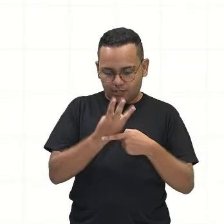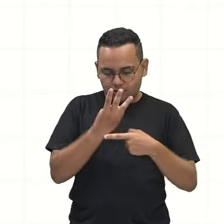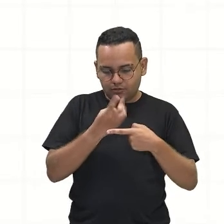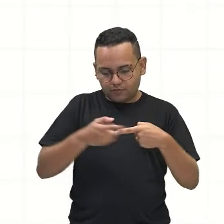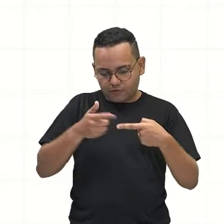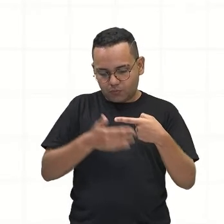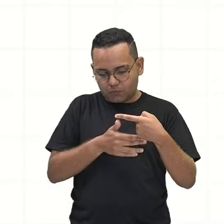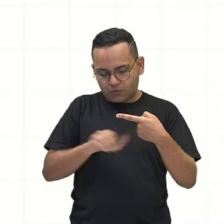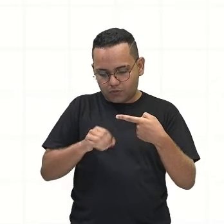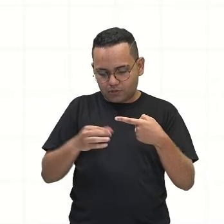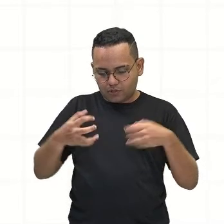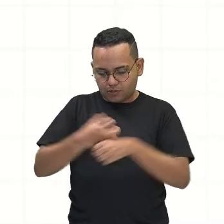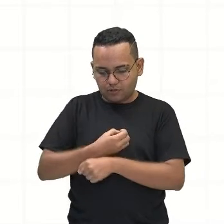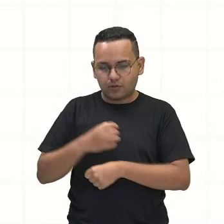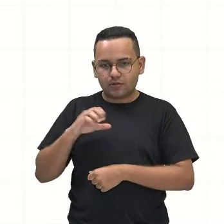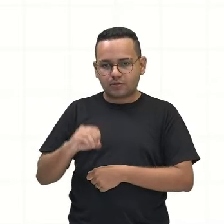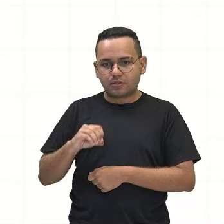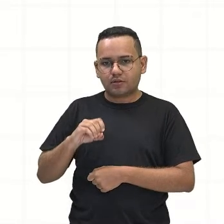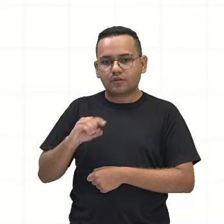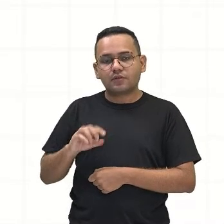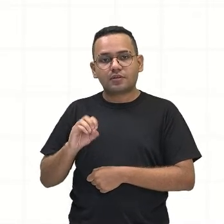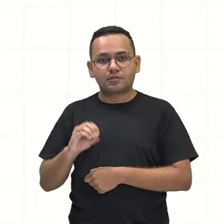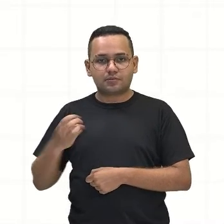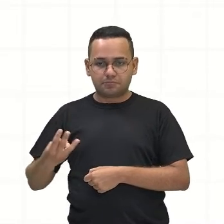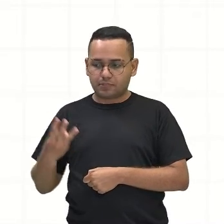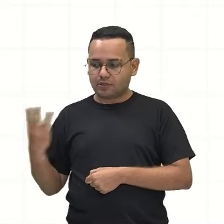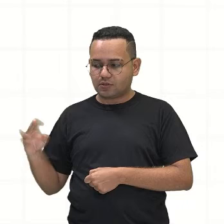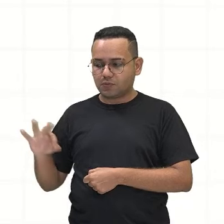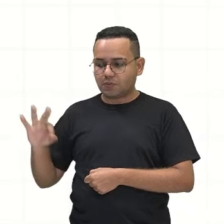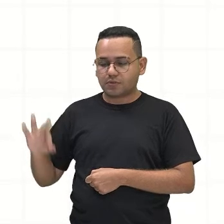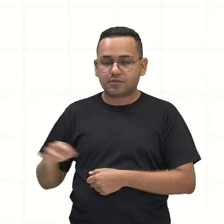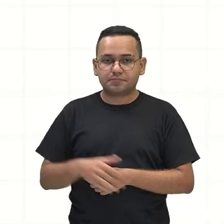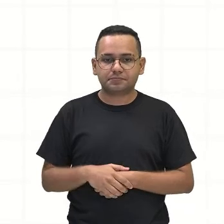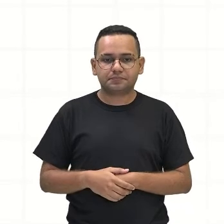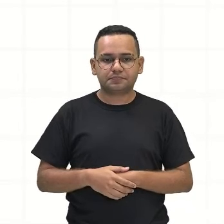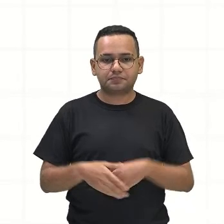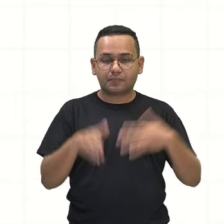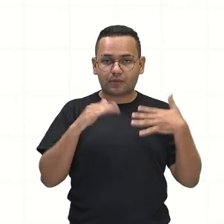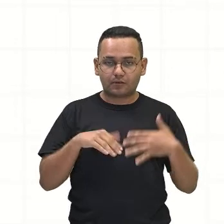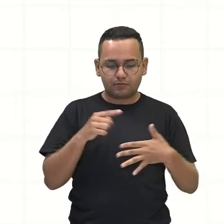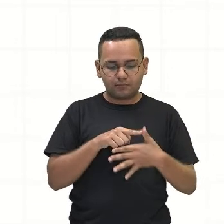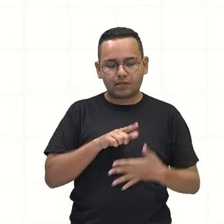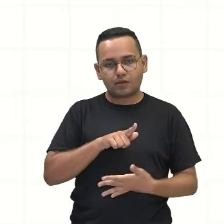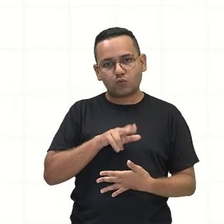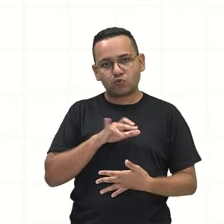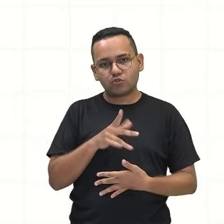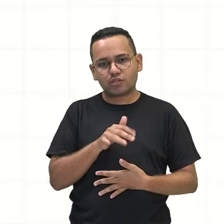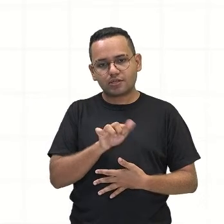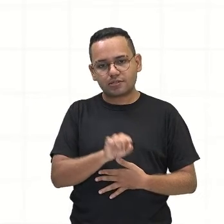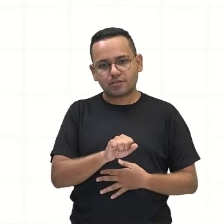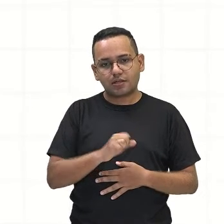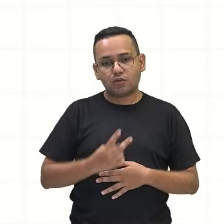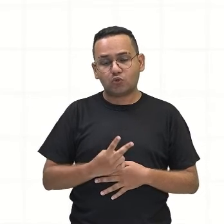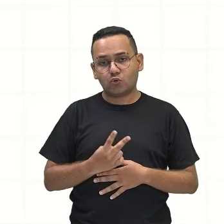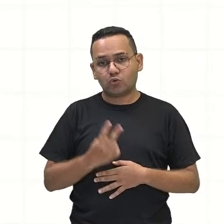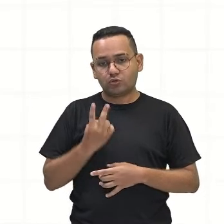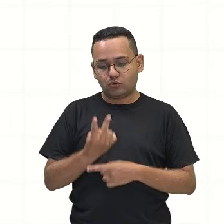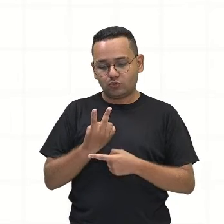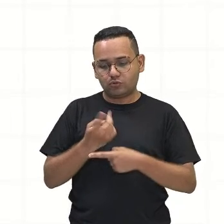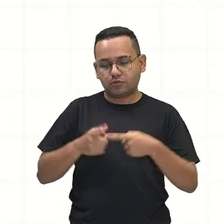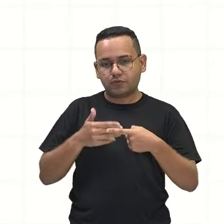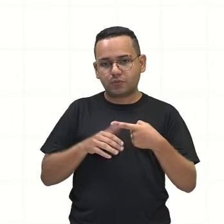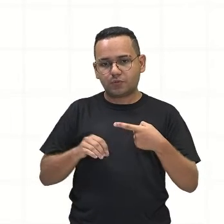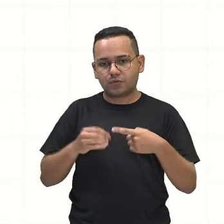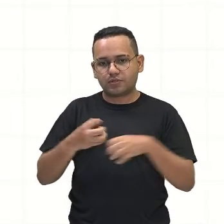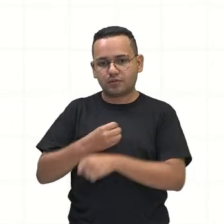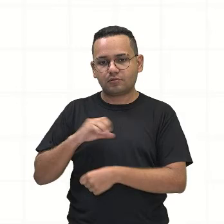2%. Agora, o que a gente repara? Ó? O total, então, são 100 entrevistados,